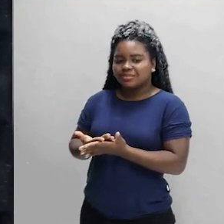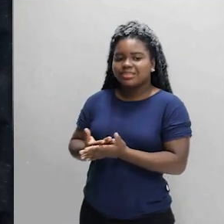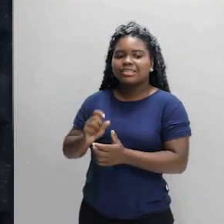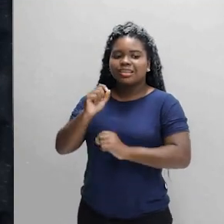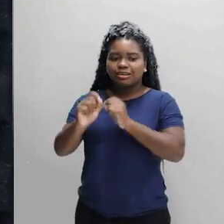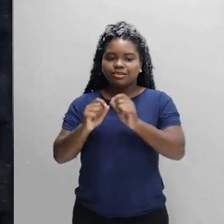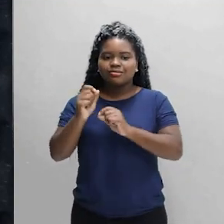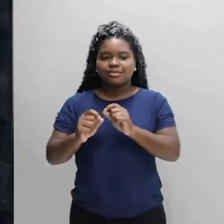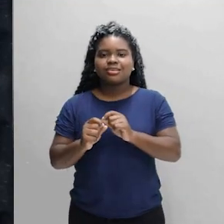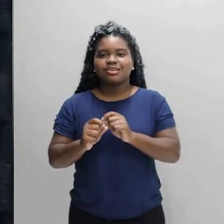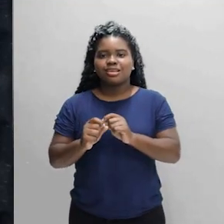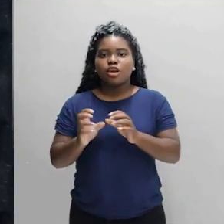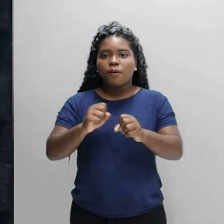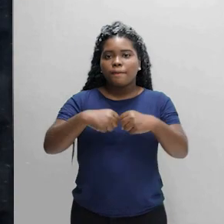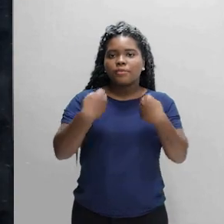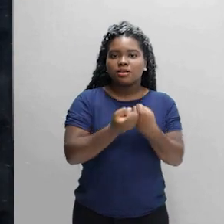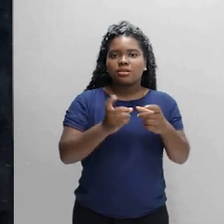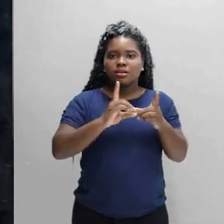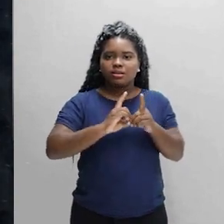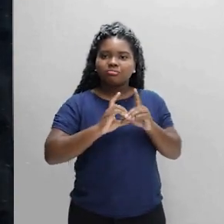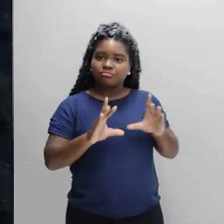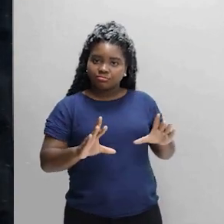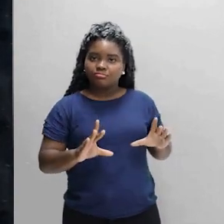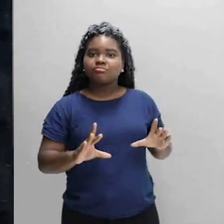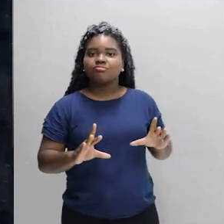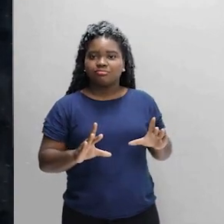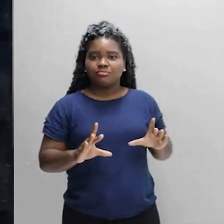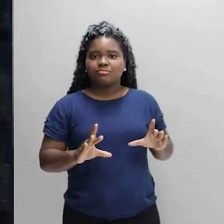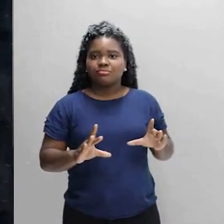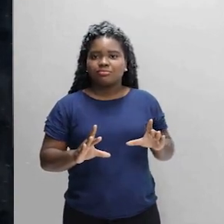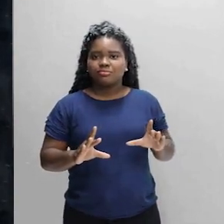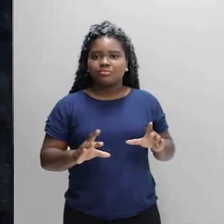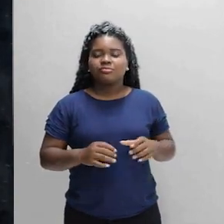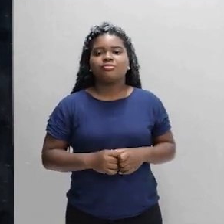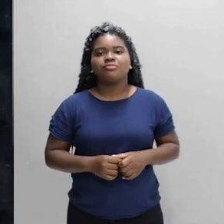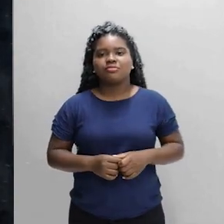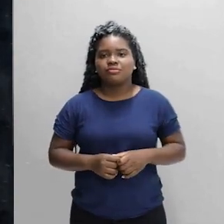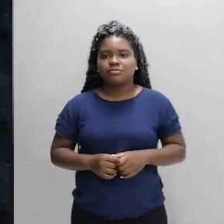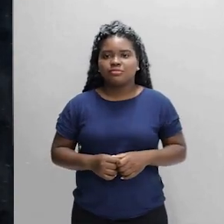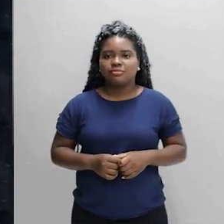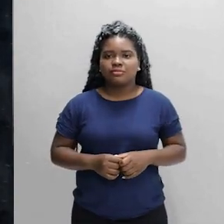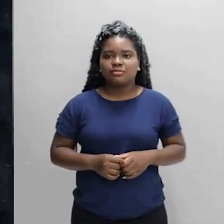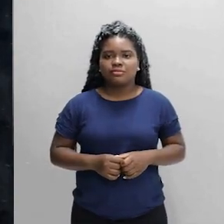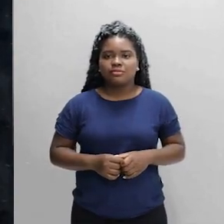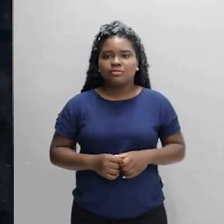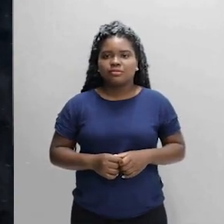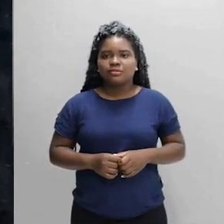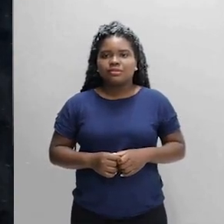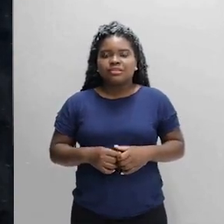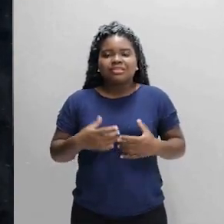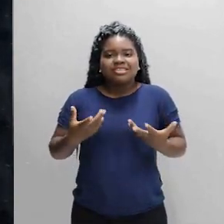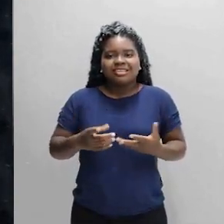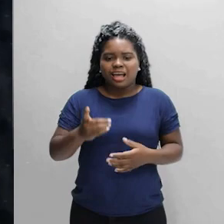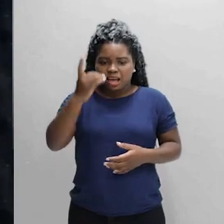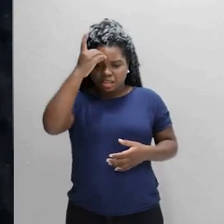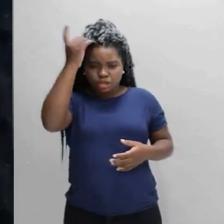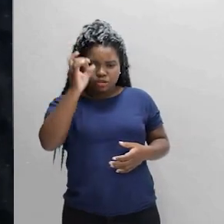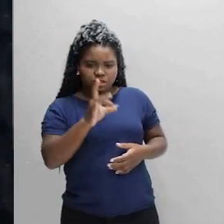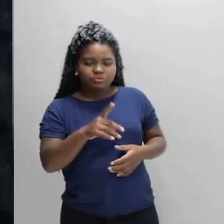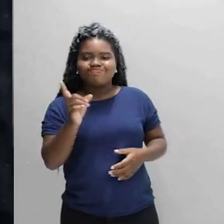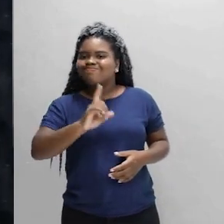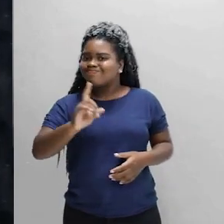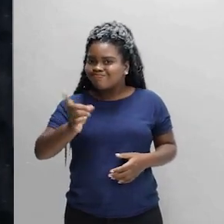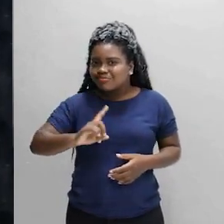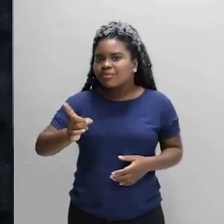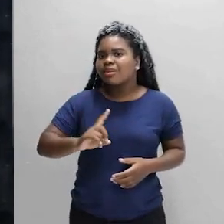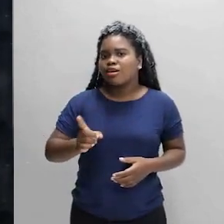uma sociedade democrática, independente da sua ideologia, independente do que teoricamente se